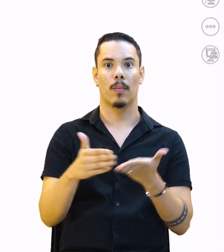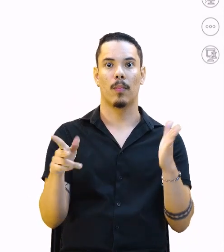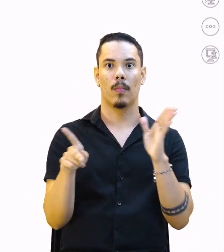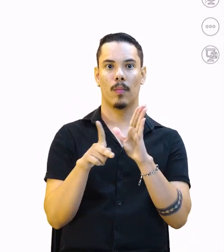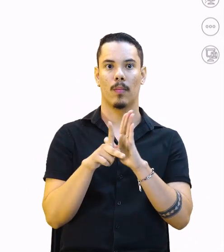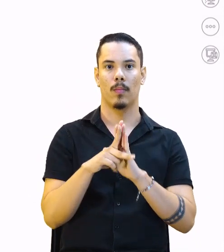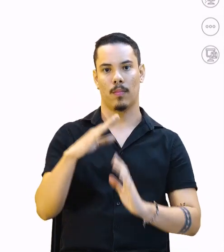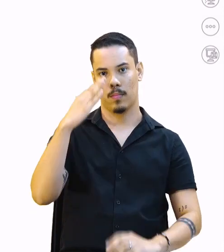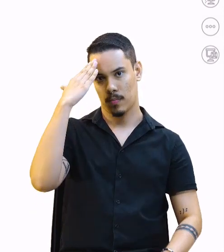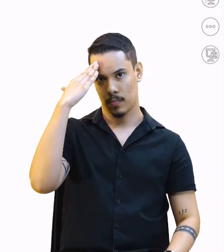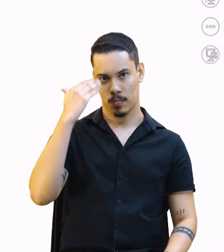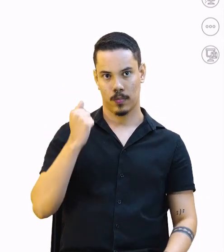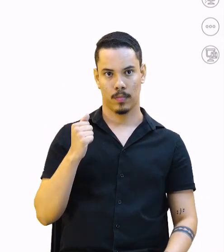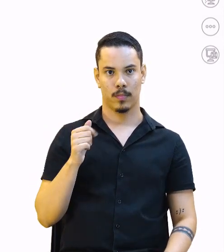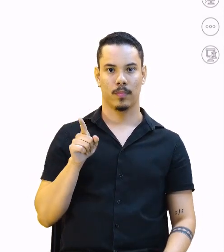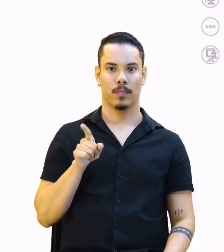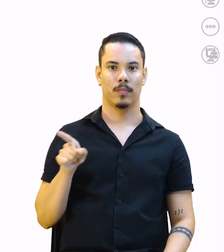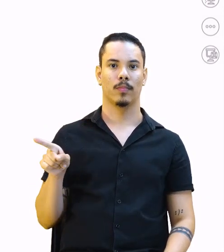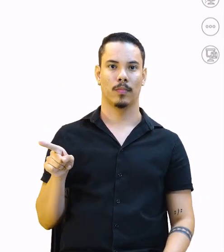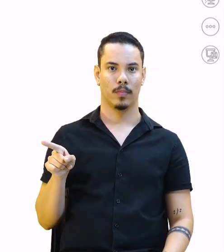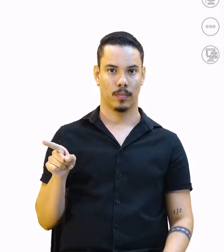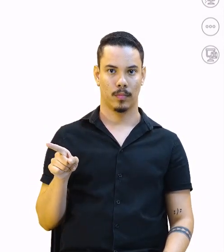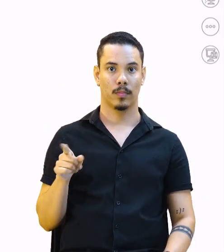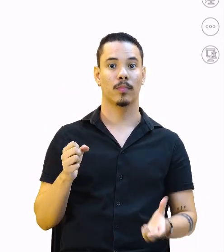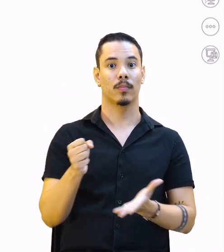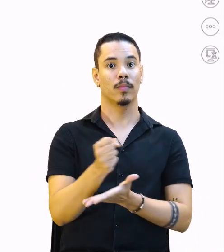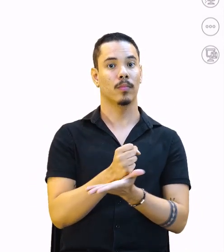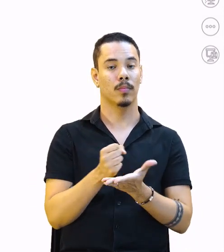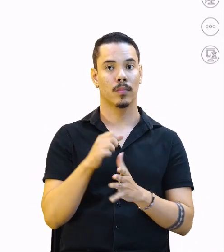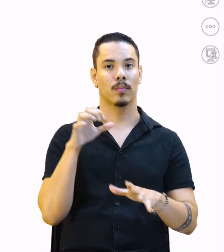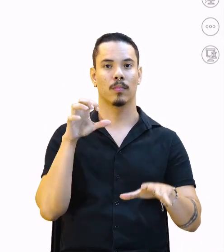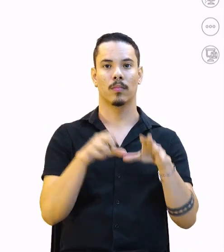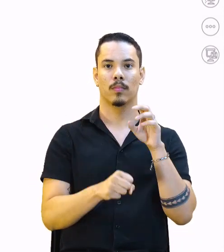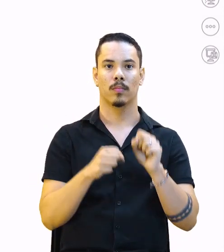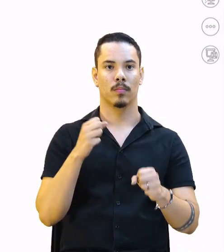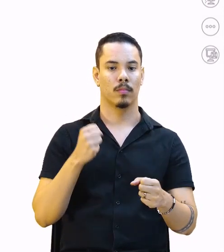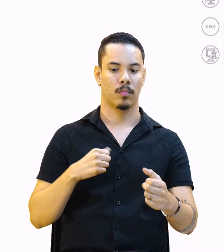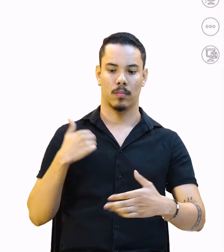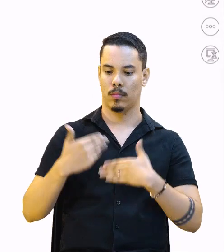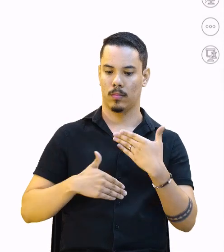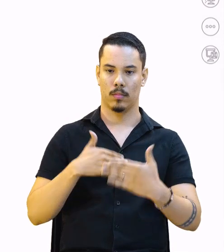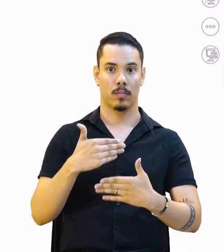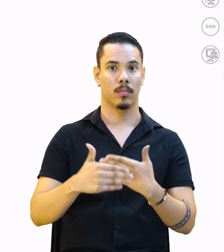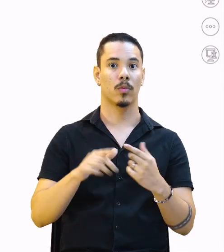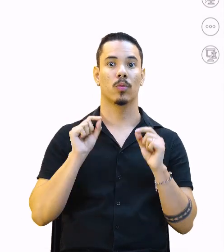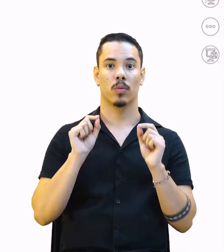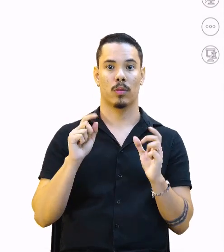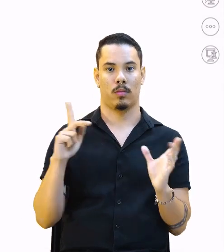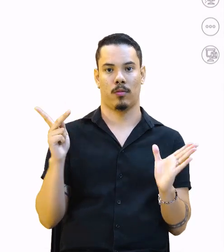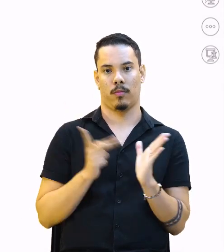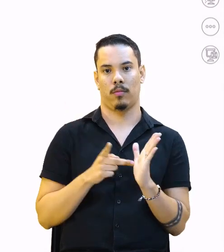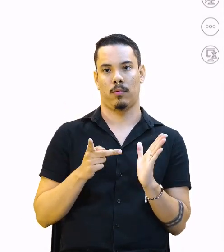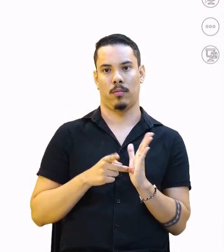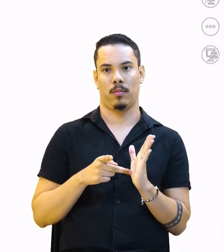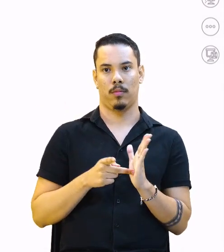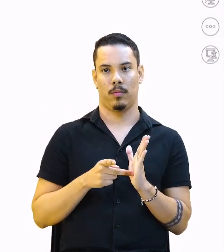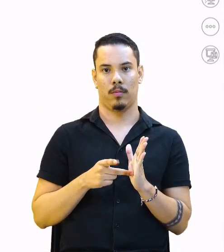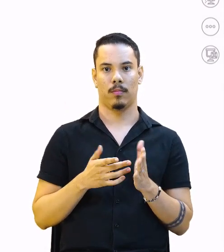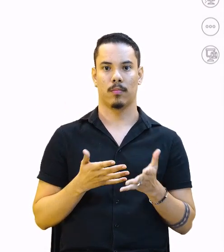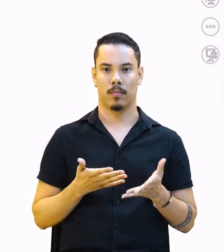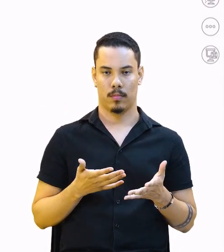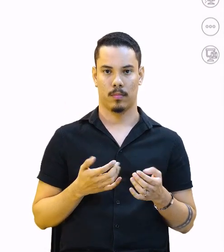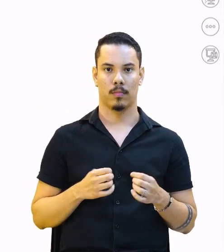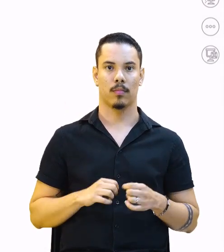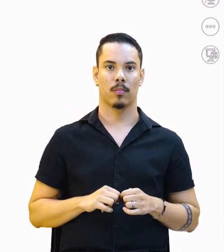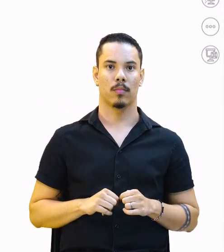sabedoria, esse aqui, ó. Baseada, né, na busca incessante de quê? Da verdade.